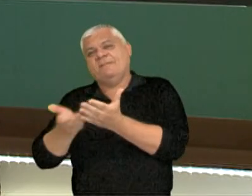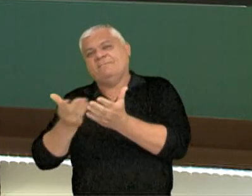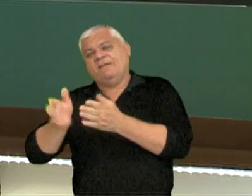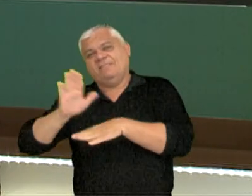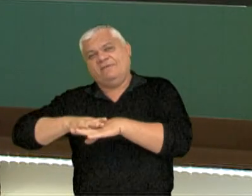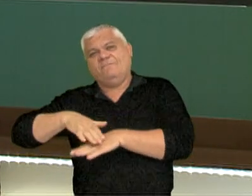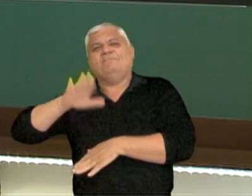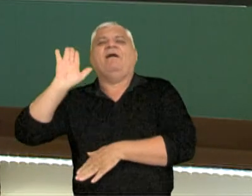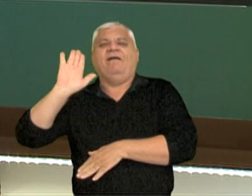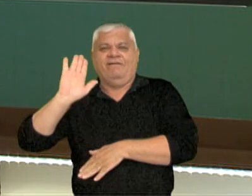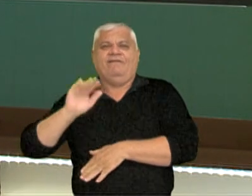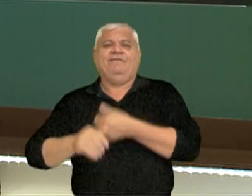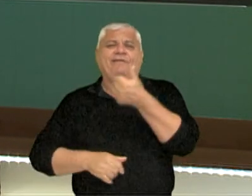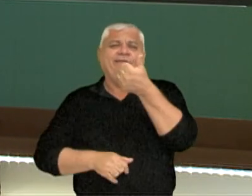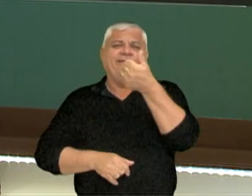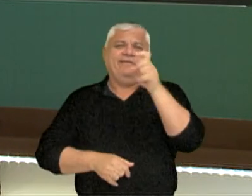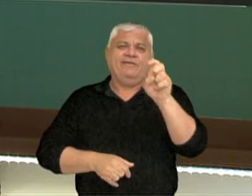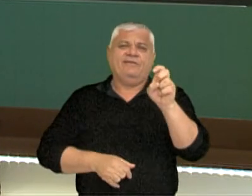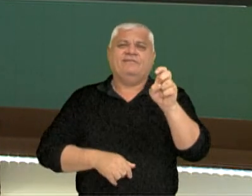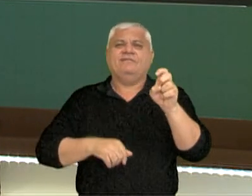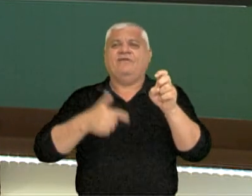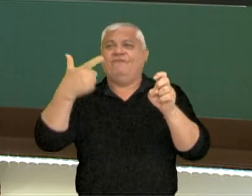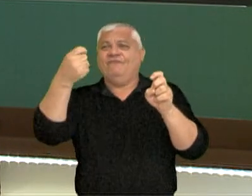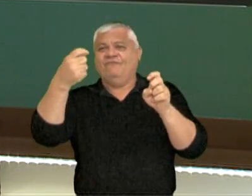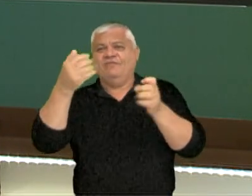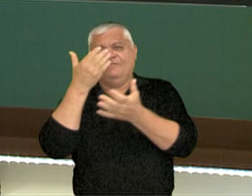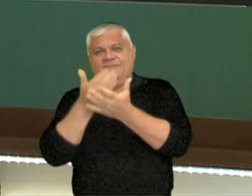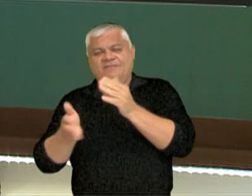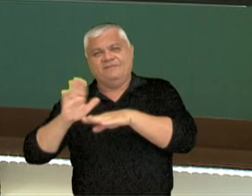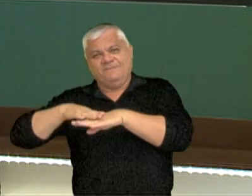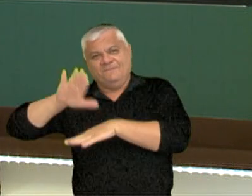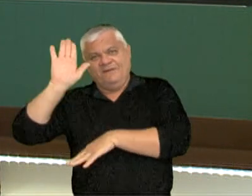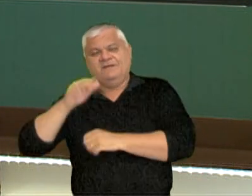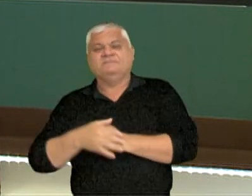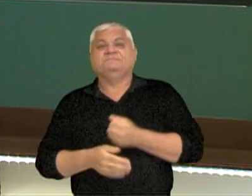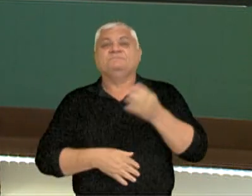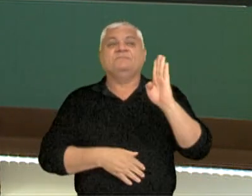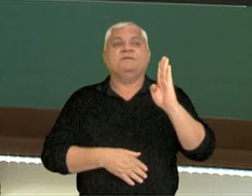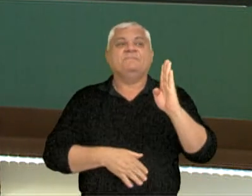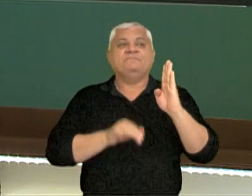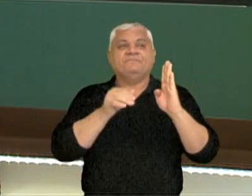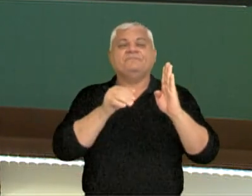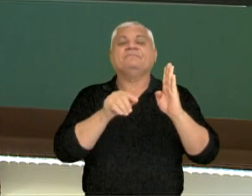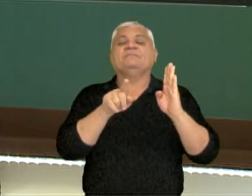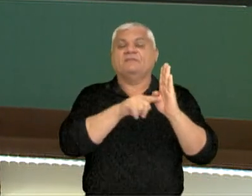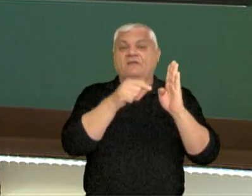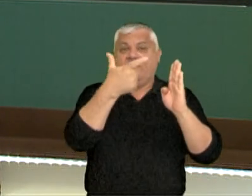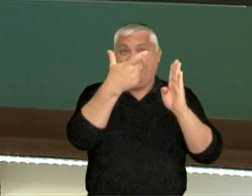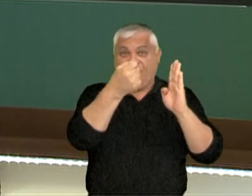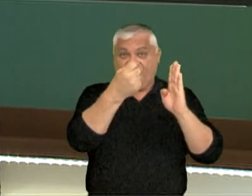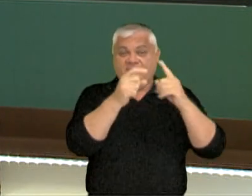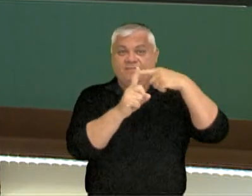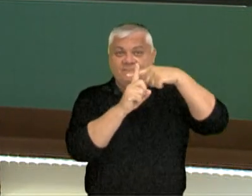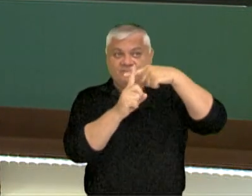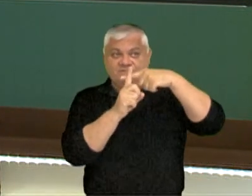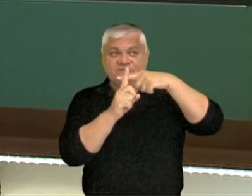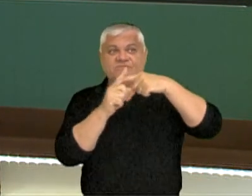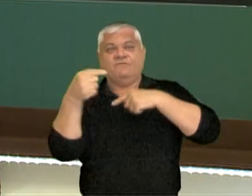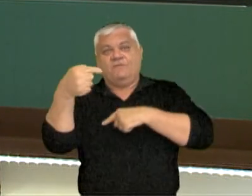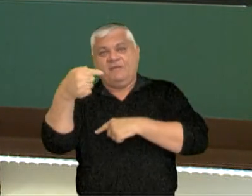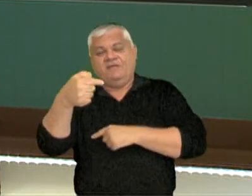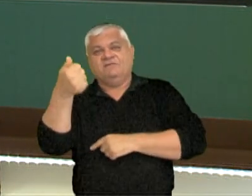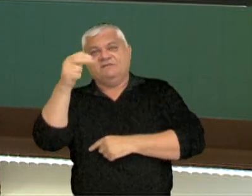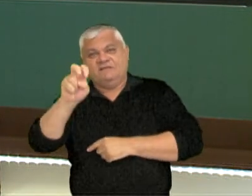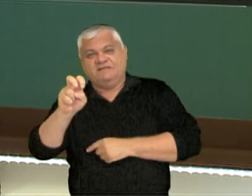gols do que fez gols, ok? Time B, então é só pegar 20 menos 15. 20